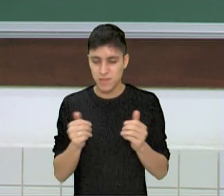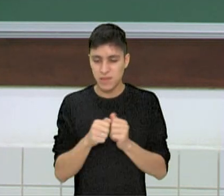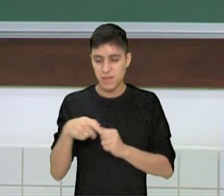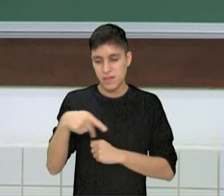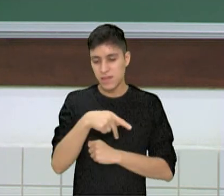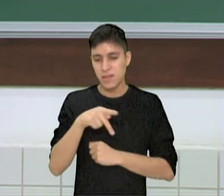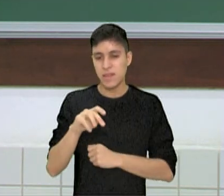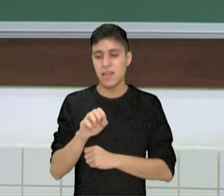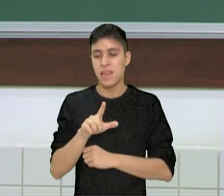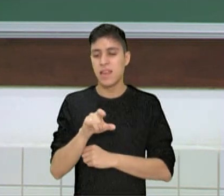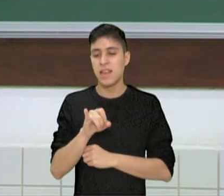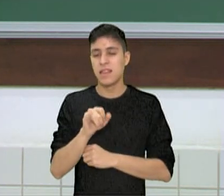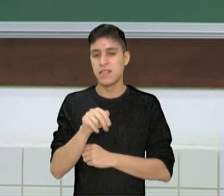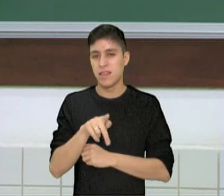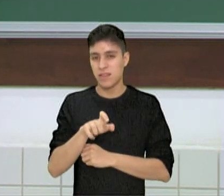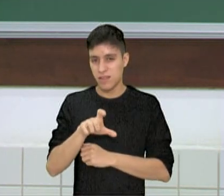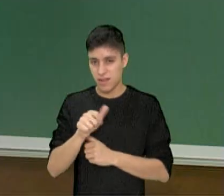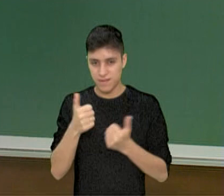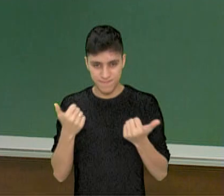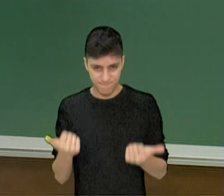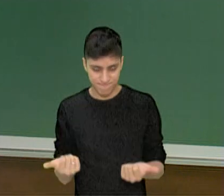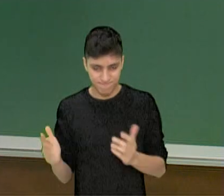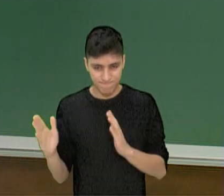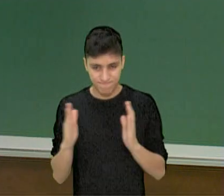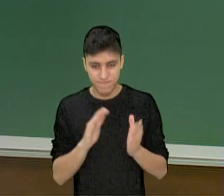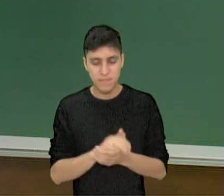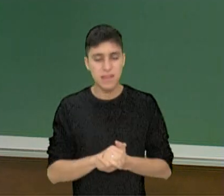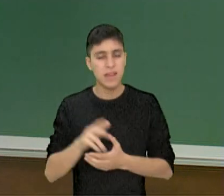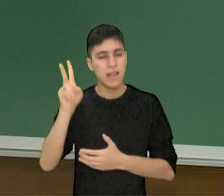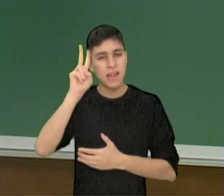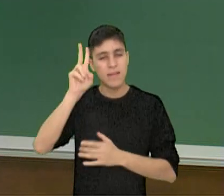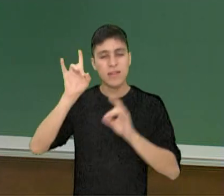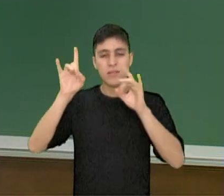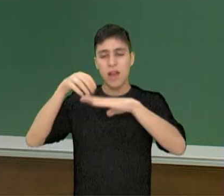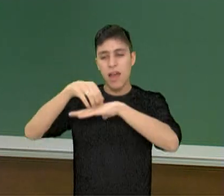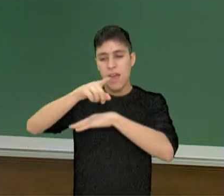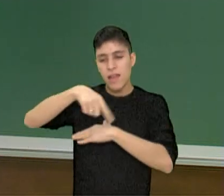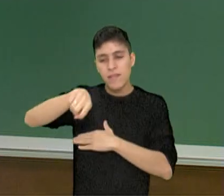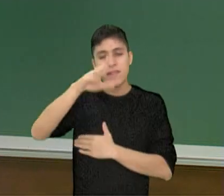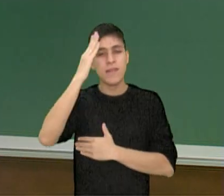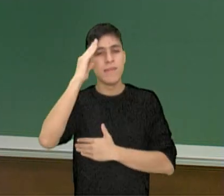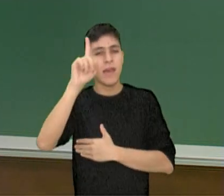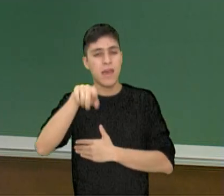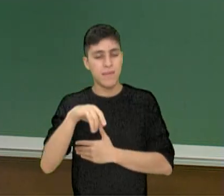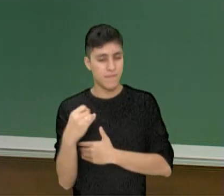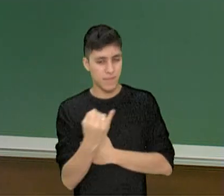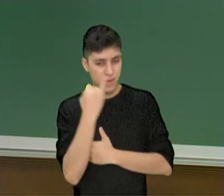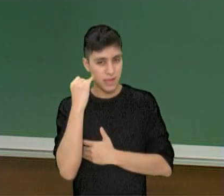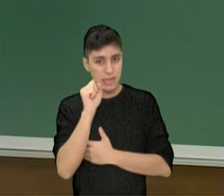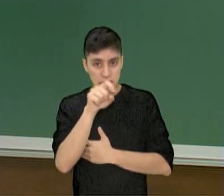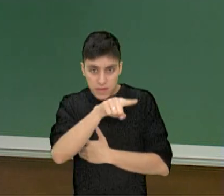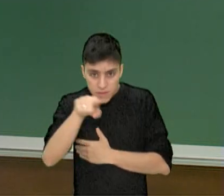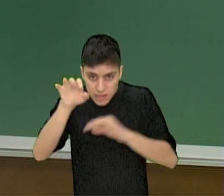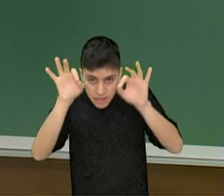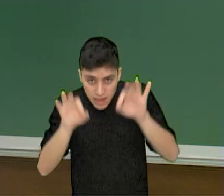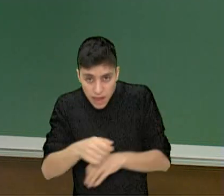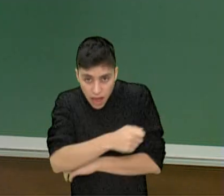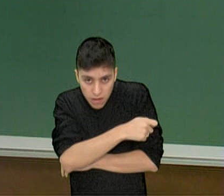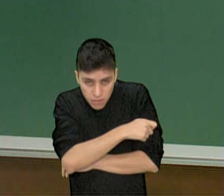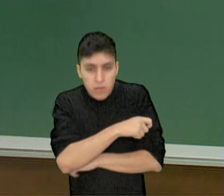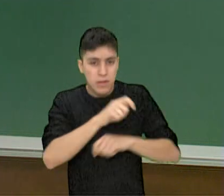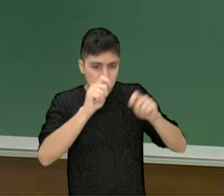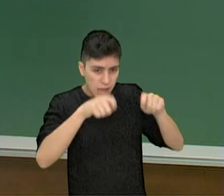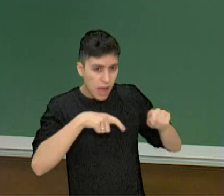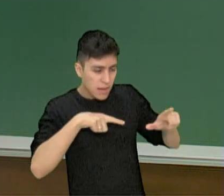professora Elisângela. Lembrando daqueles nossos recadinhos importantes, se você é aluno tem acesso às